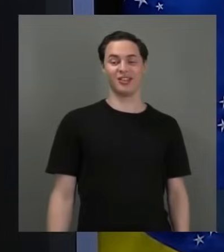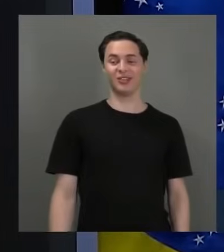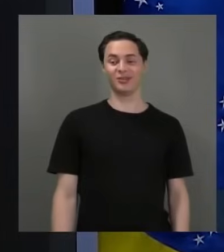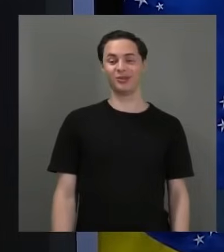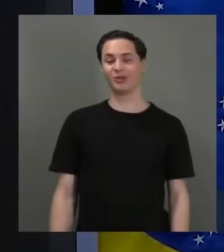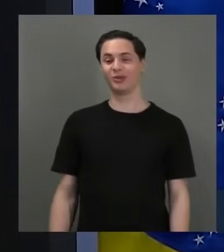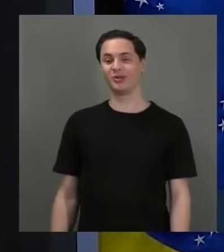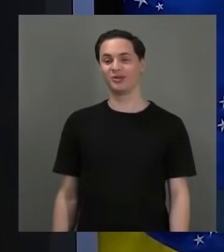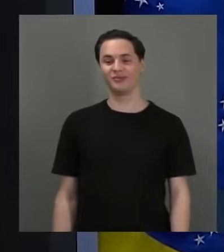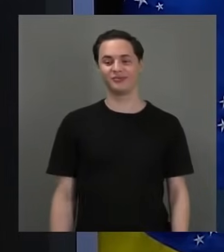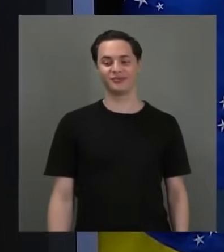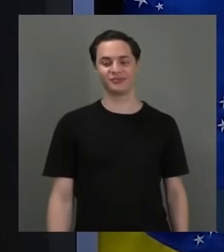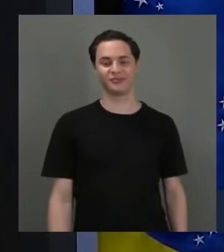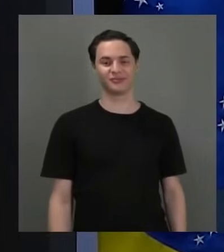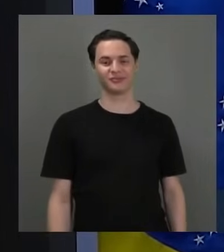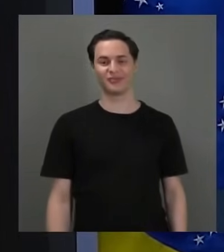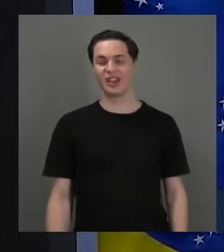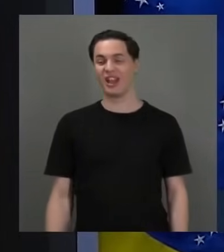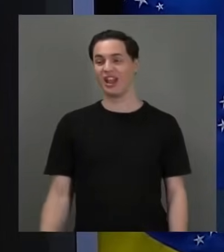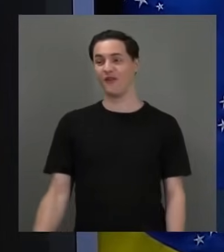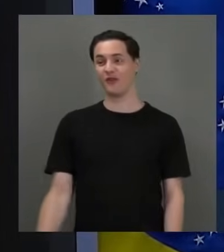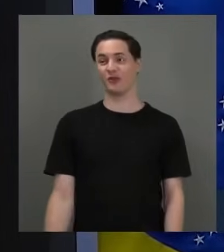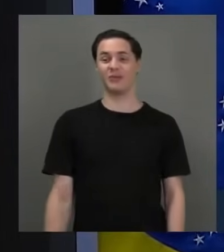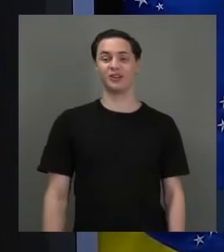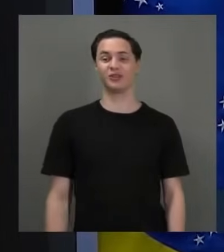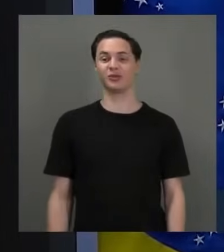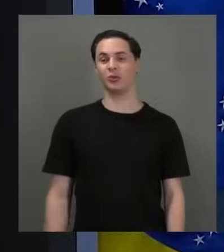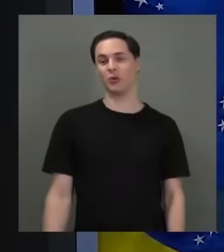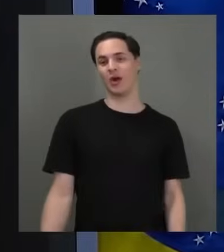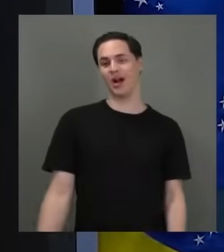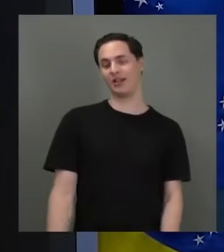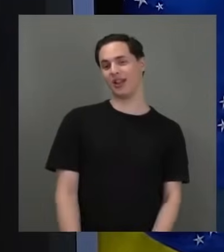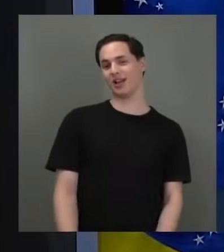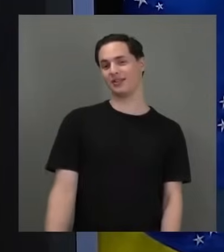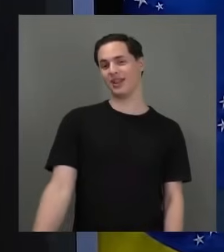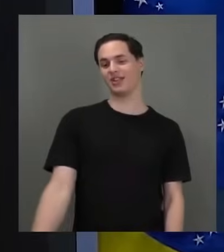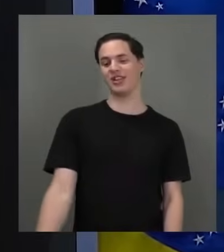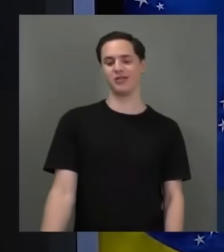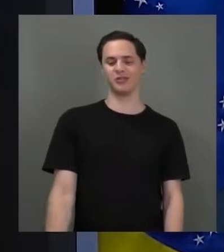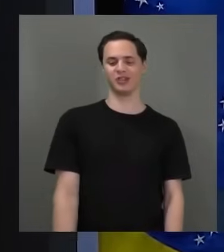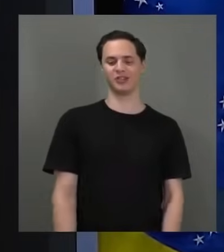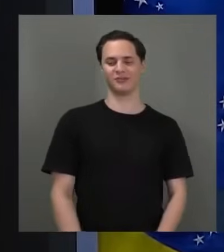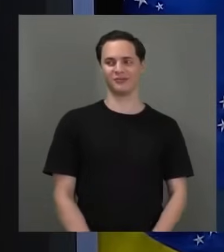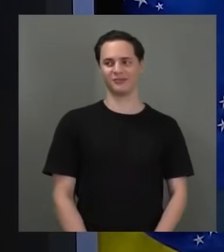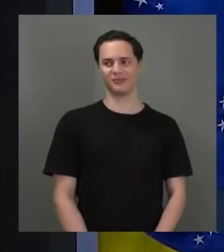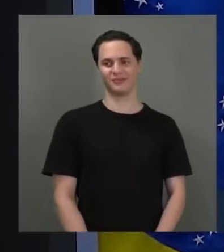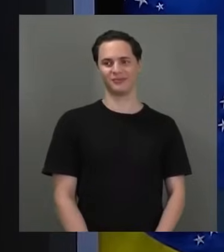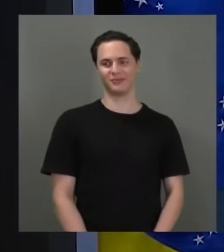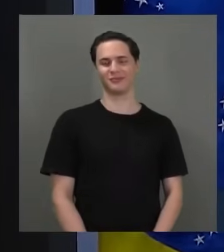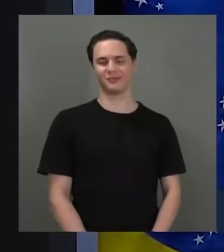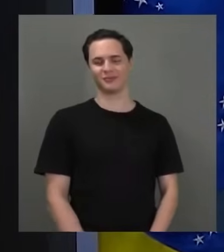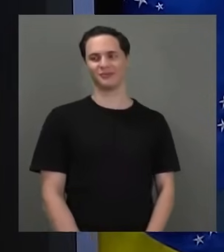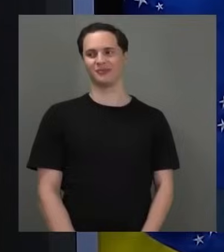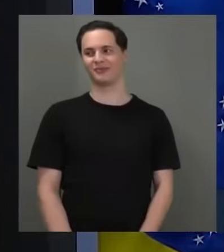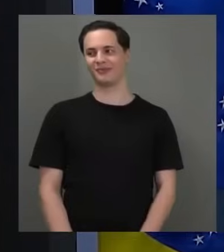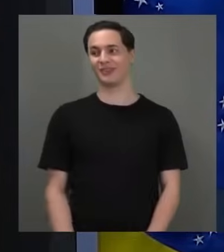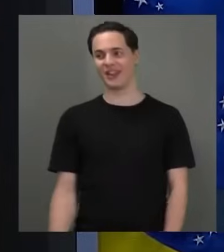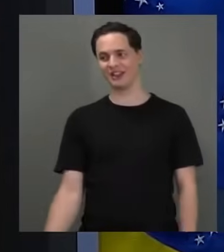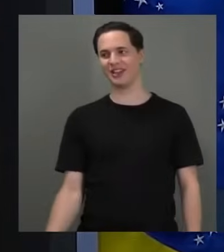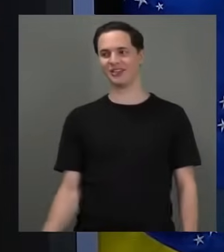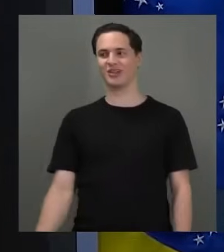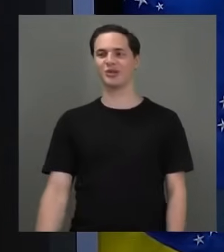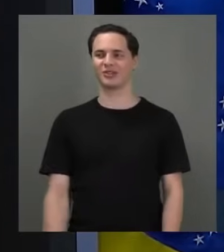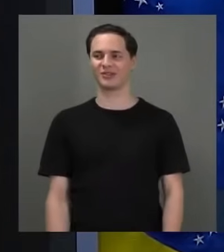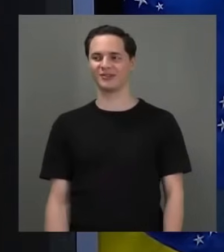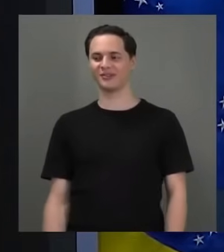Para que ela funcione, ela precisa de três pilares. Quem me conhece sabe que eu gosto de trabalhar com lógica e não emoção.